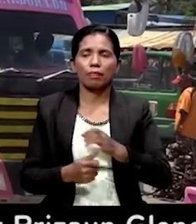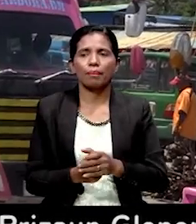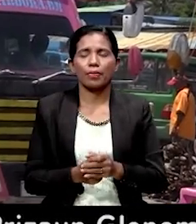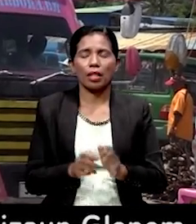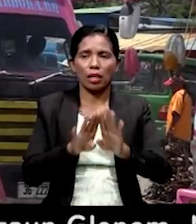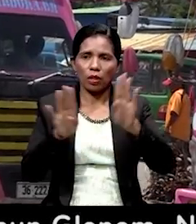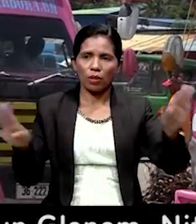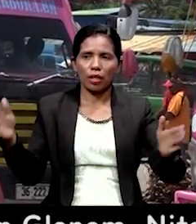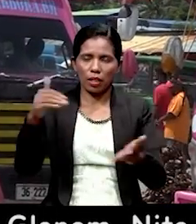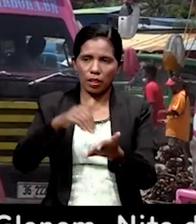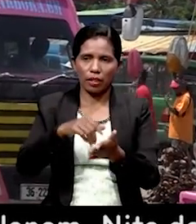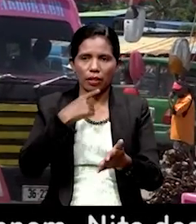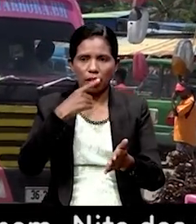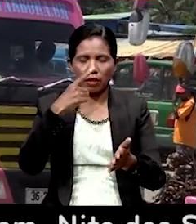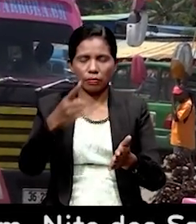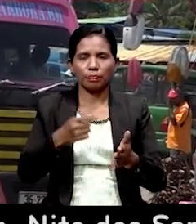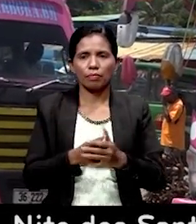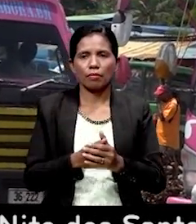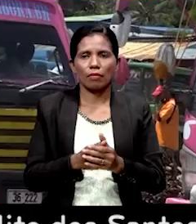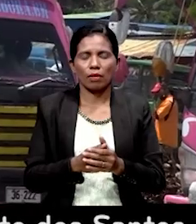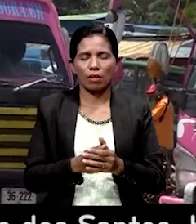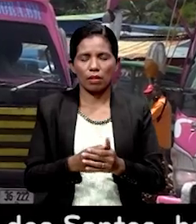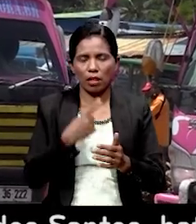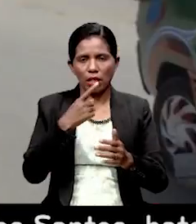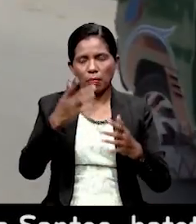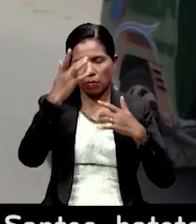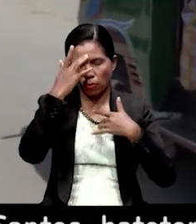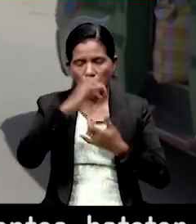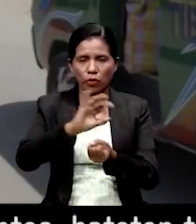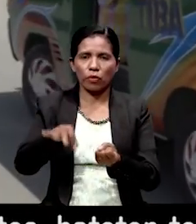nesse sujeito na Fátima evolução, propagação vírus